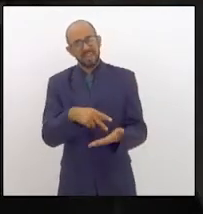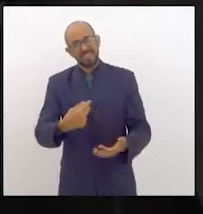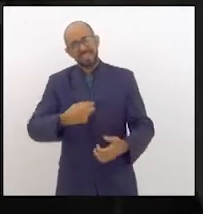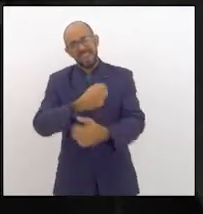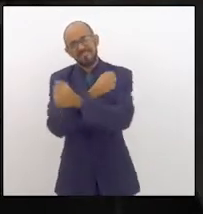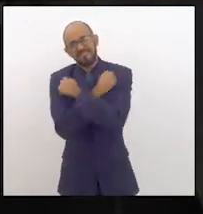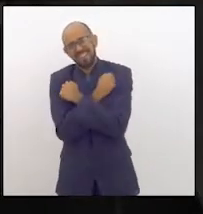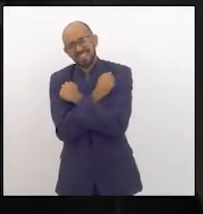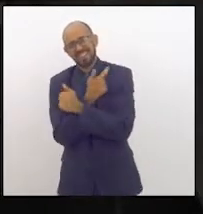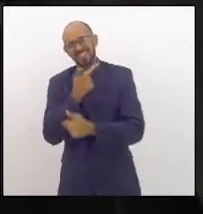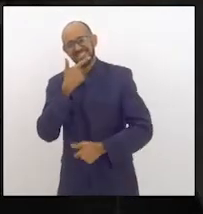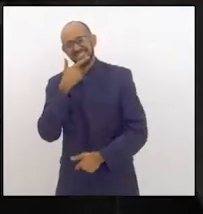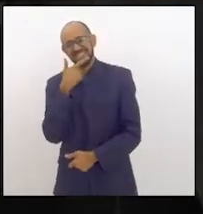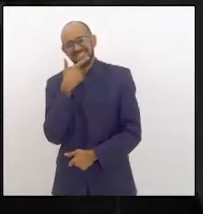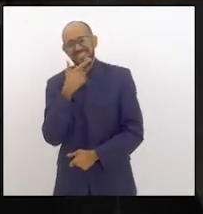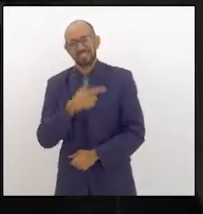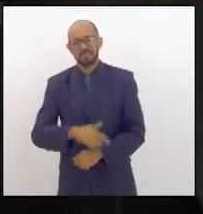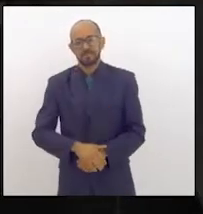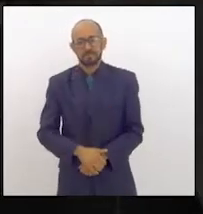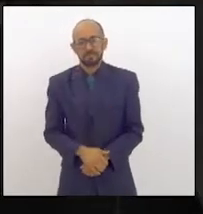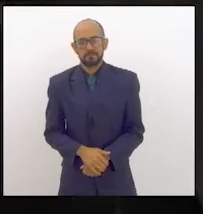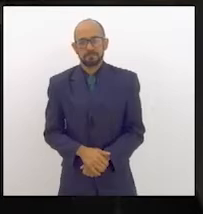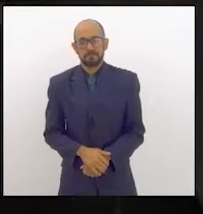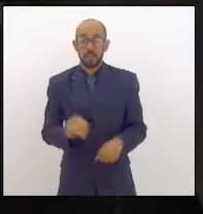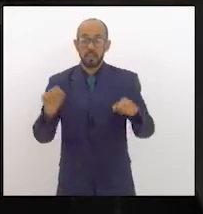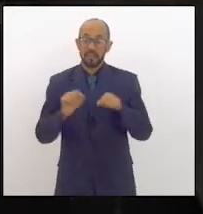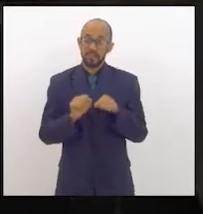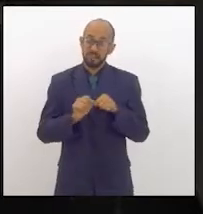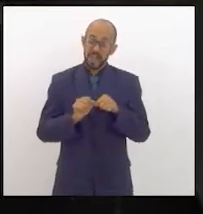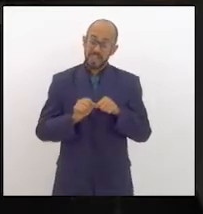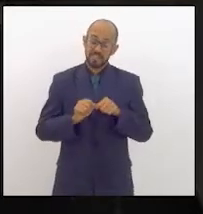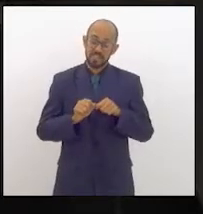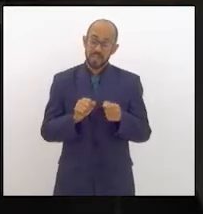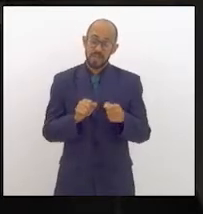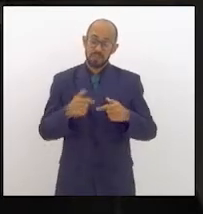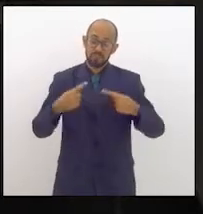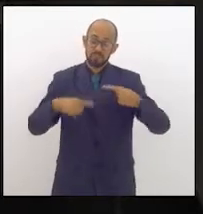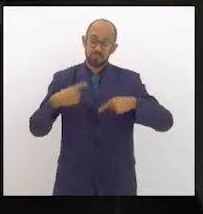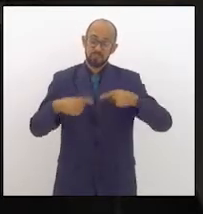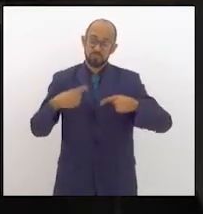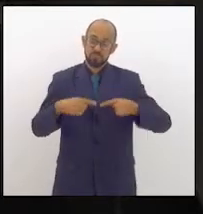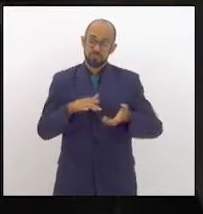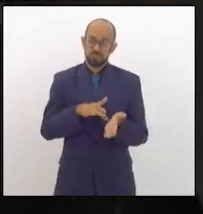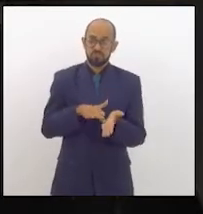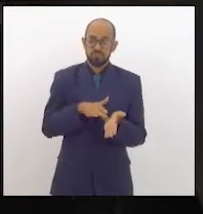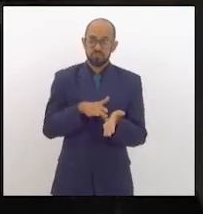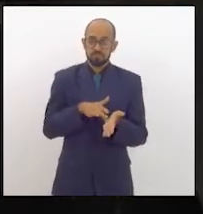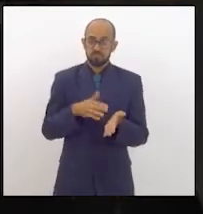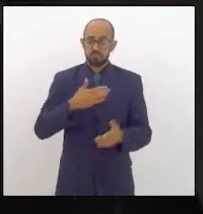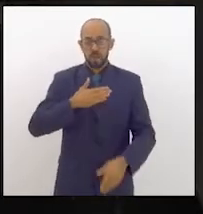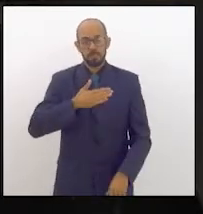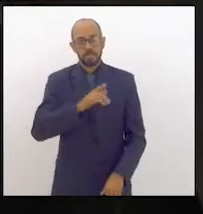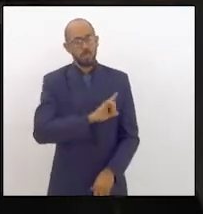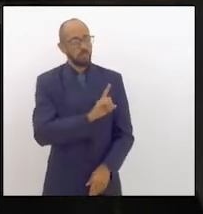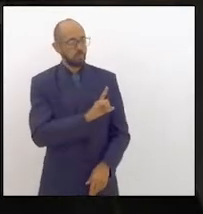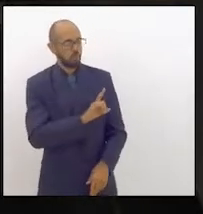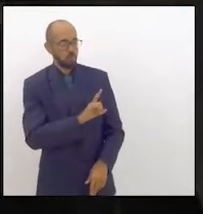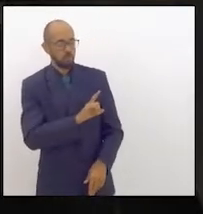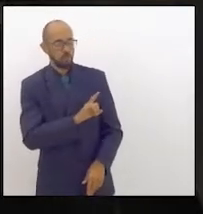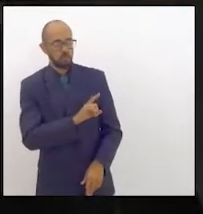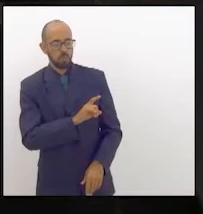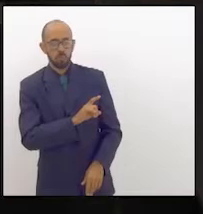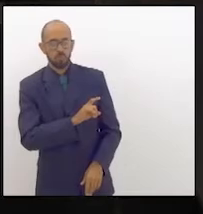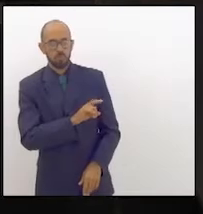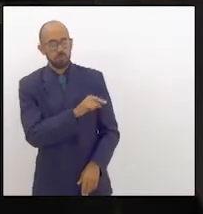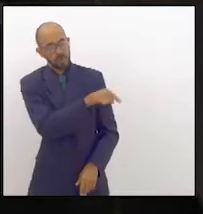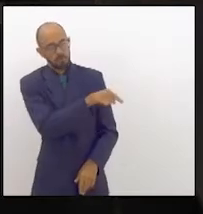abraça ele sorri ele faz politicagem agora comigo não Governador comigo